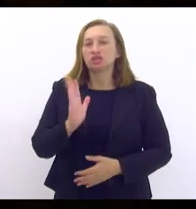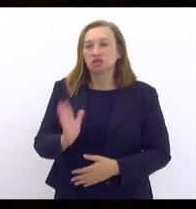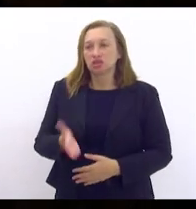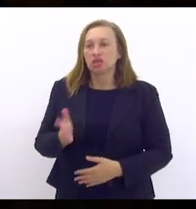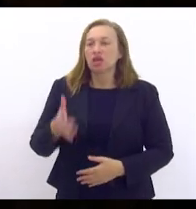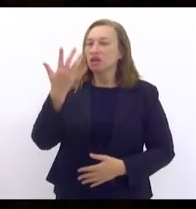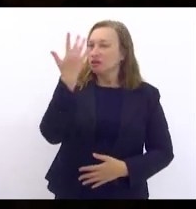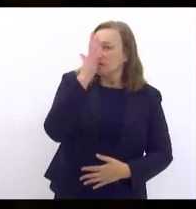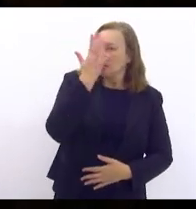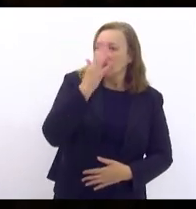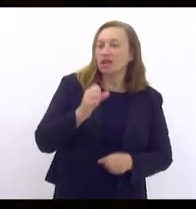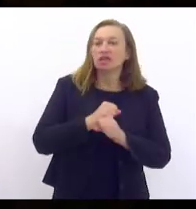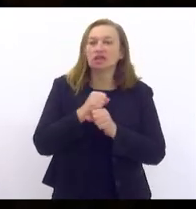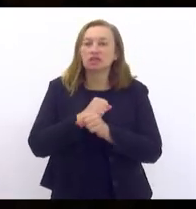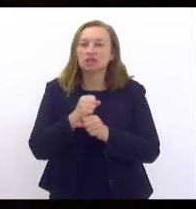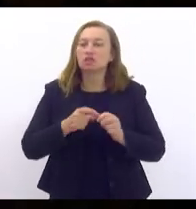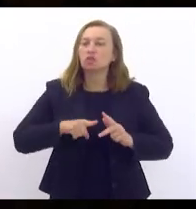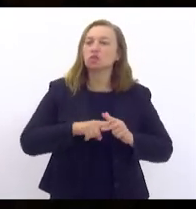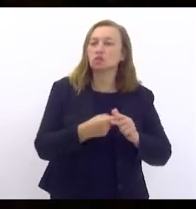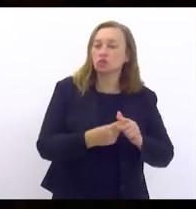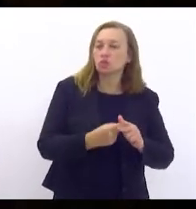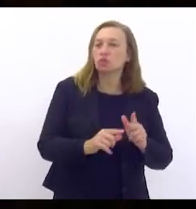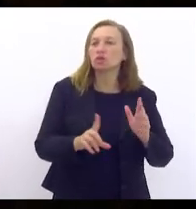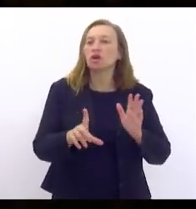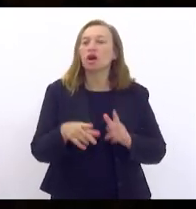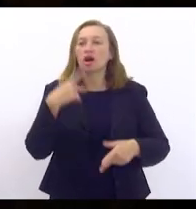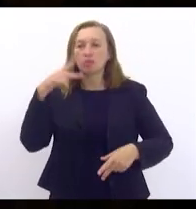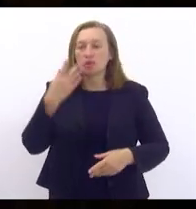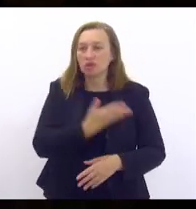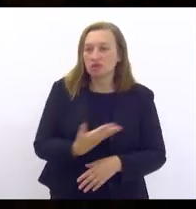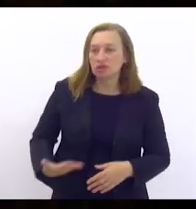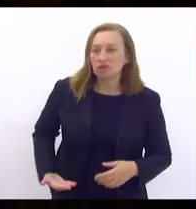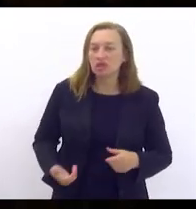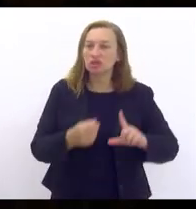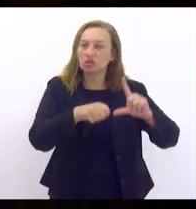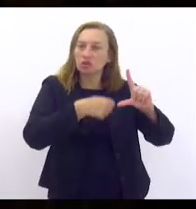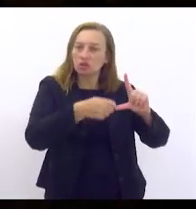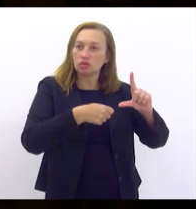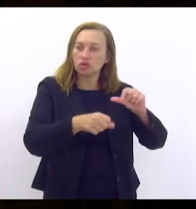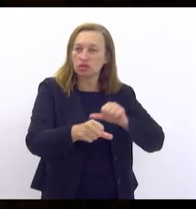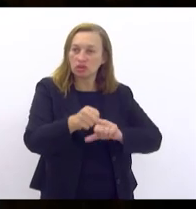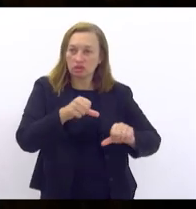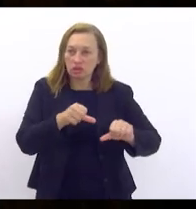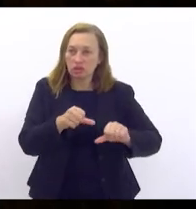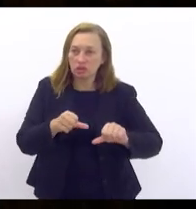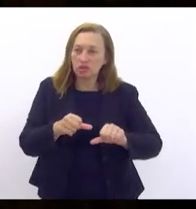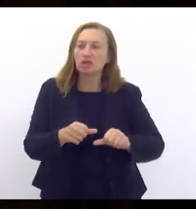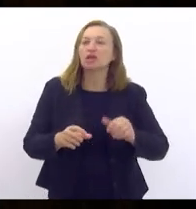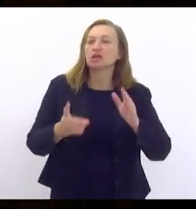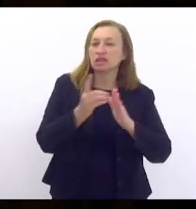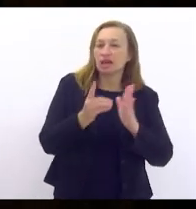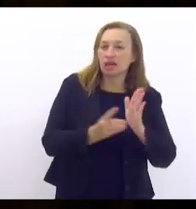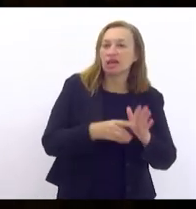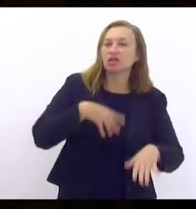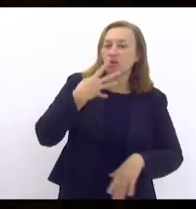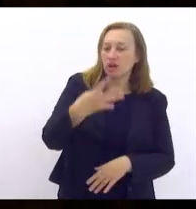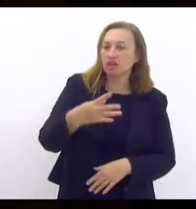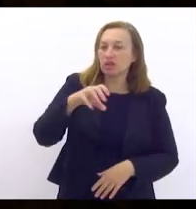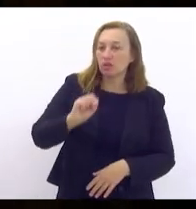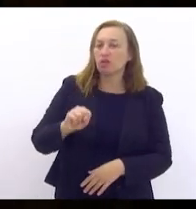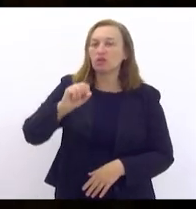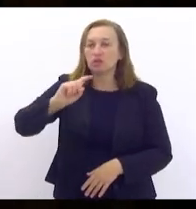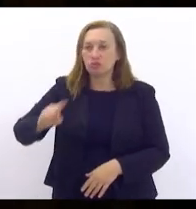em fevereiro desse ano a gente regulamentou a política estadual de logística reversa através do Decreto decreto 48.354